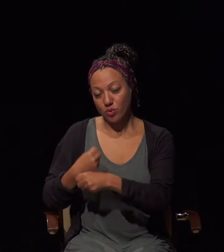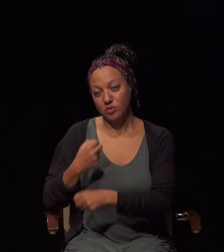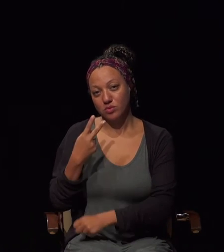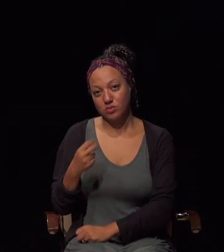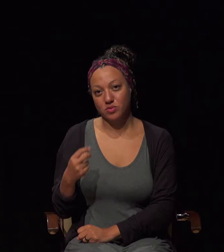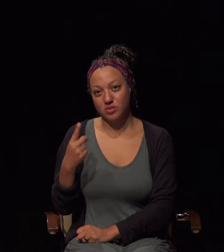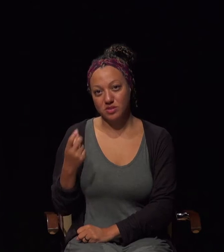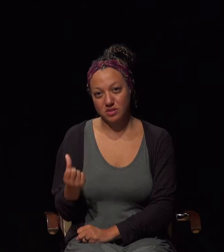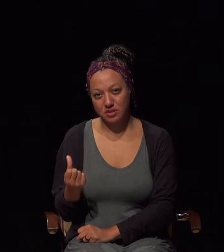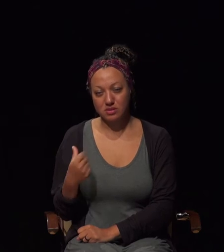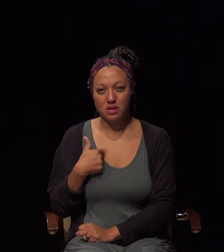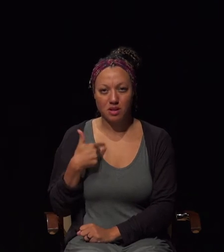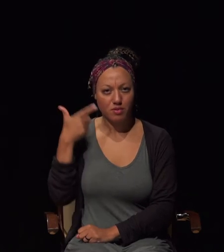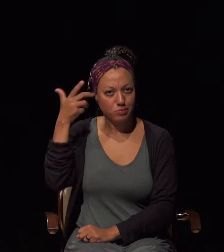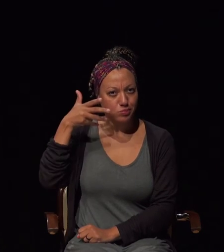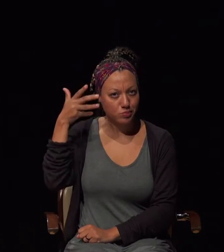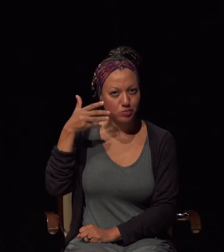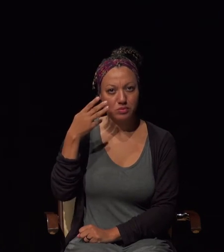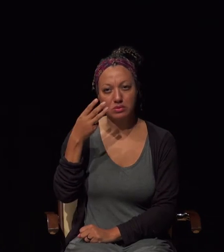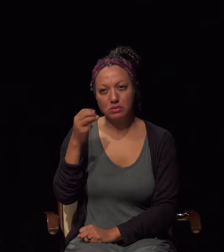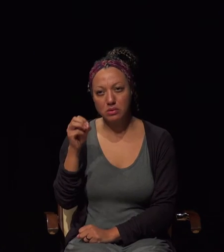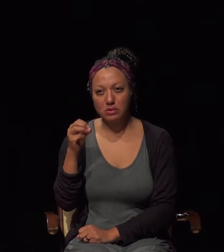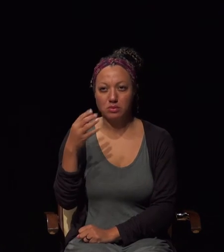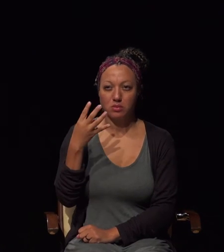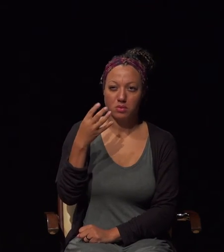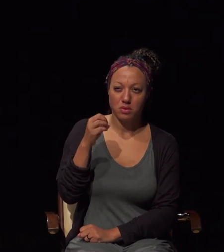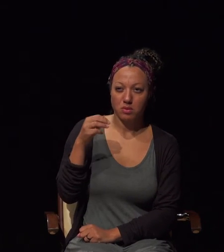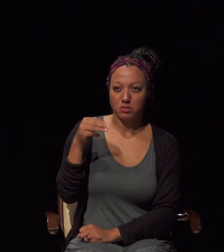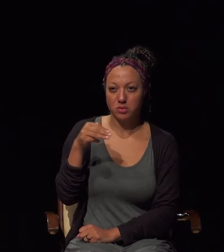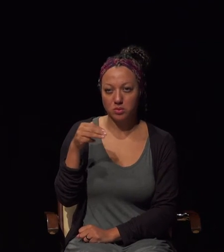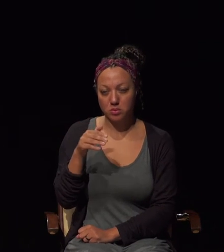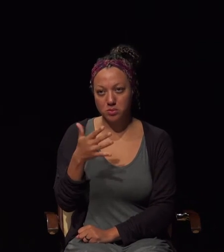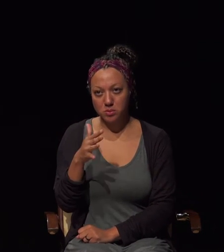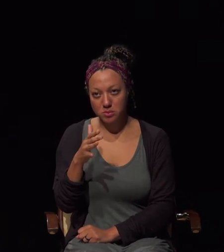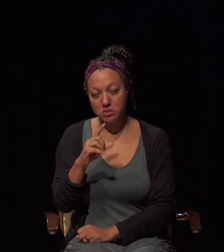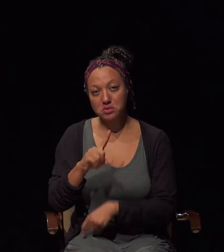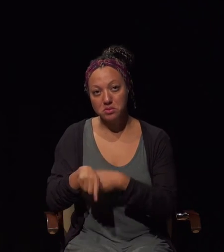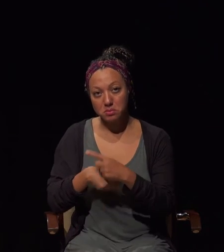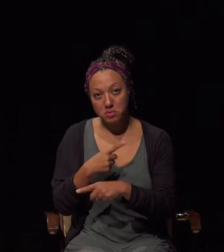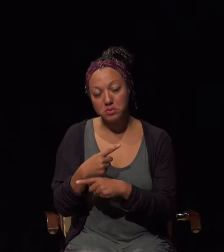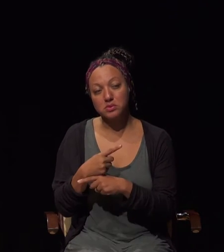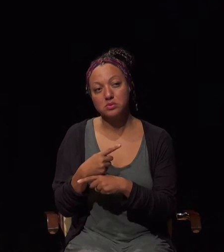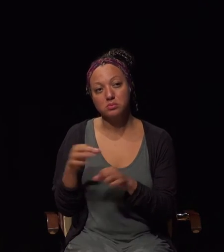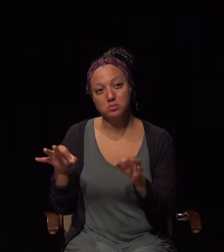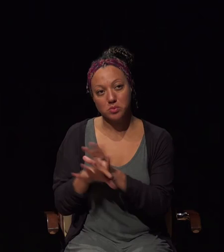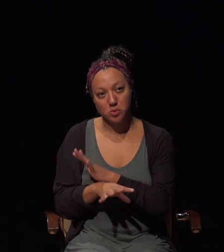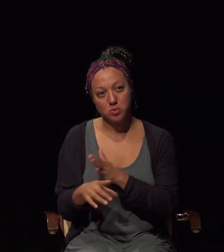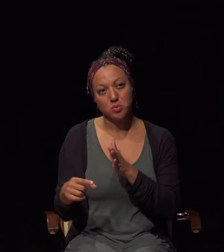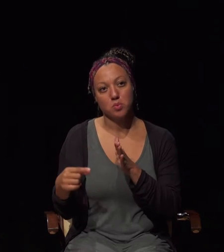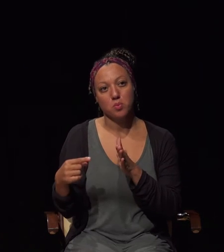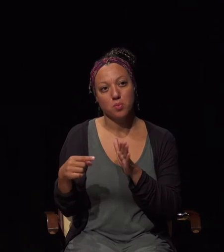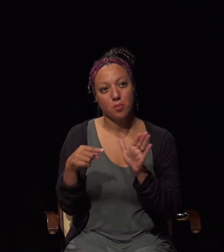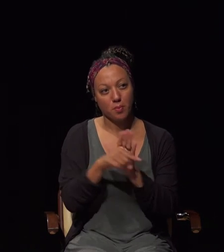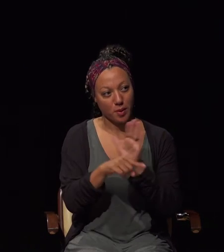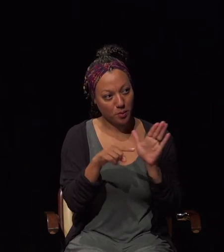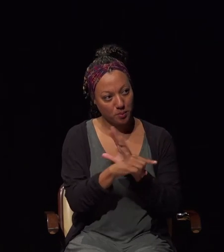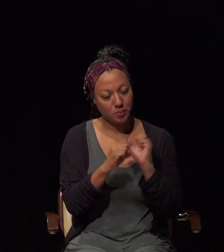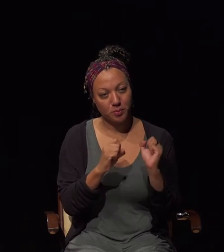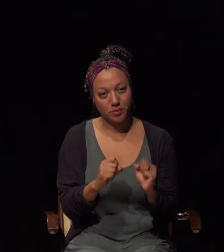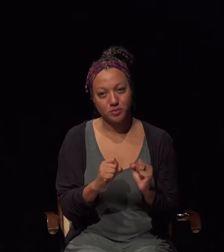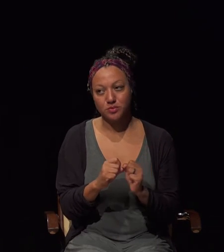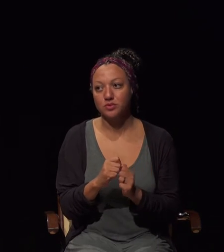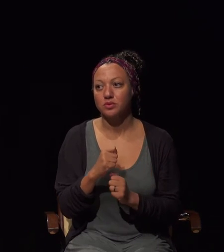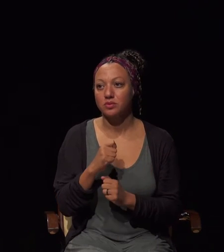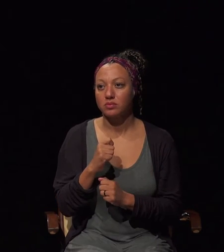entre 30 e 40 minutos provavelmente 40 minutos a gente vai ter um tempo para perguntas Então as moças